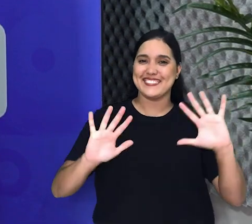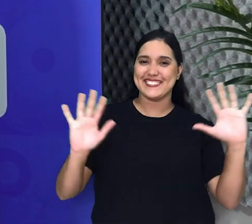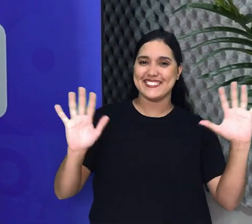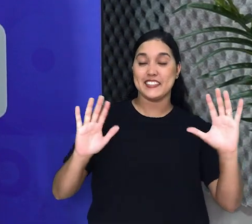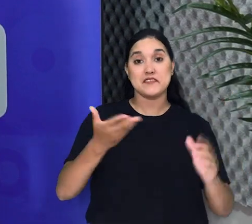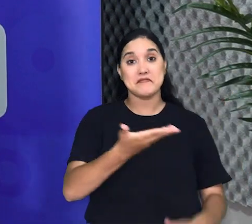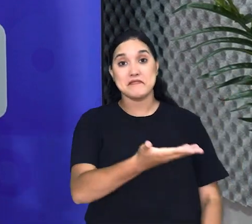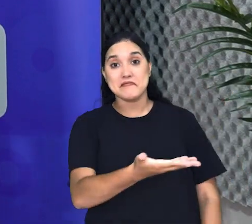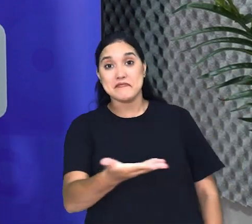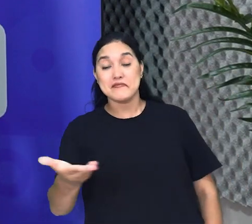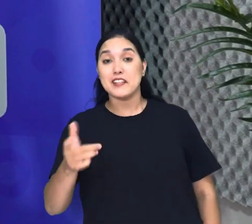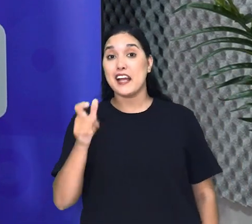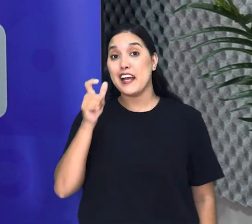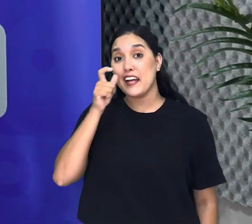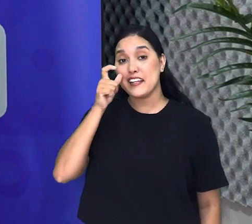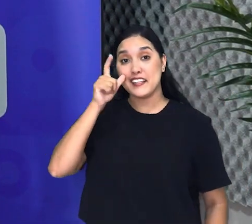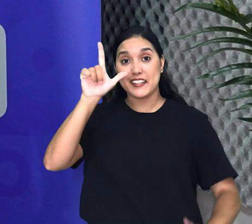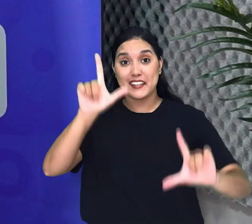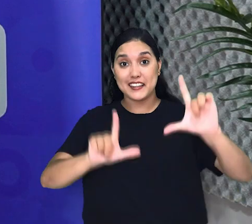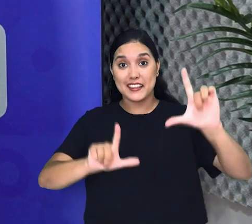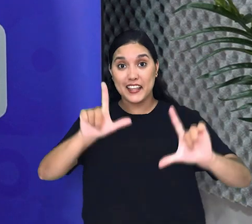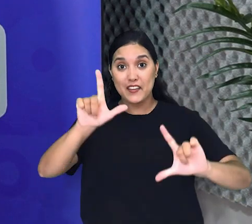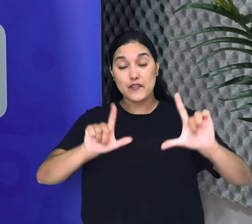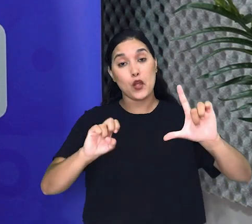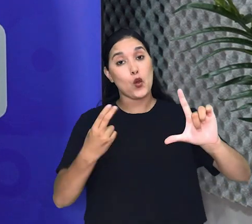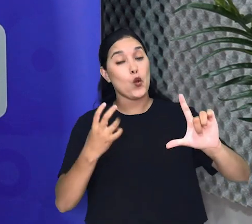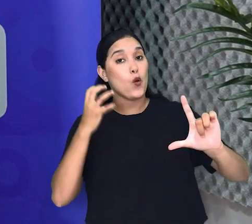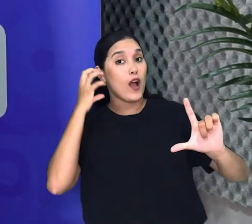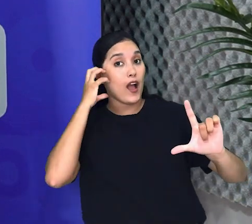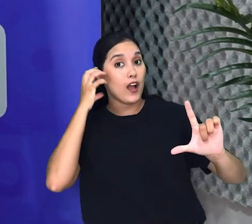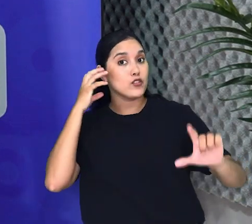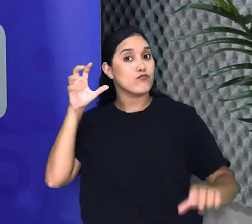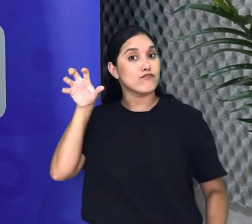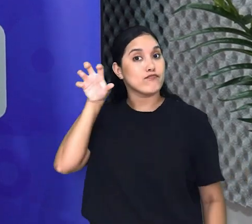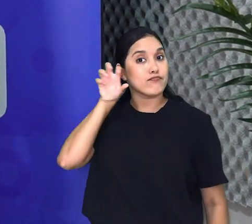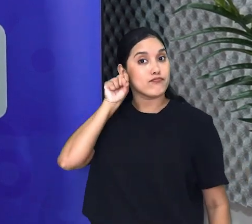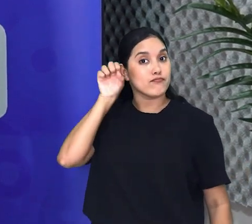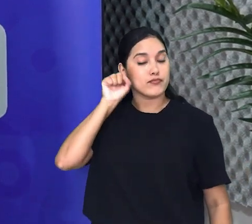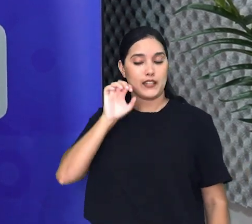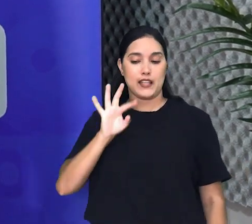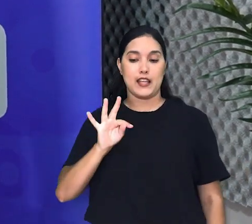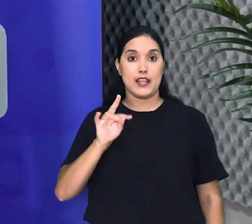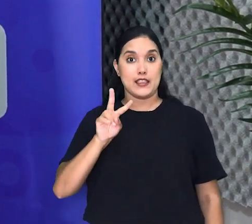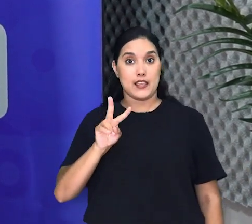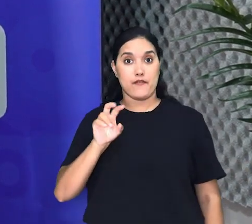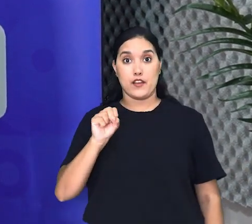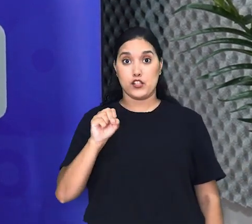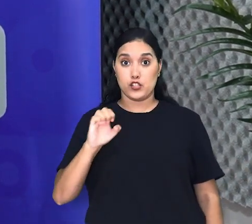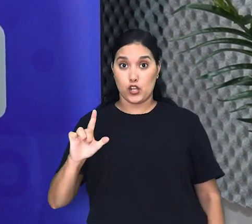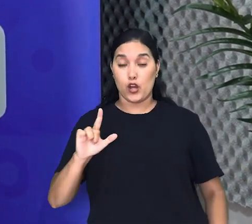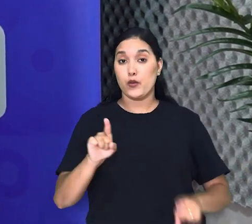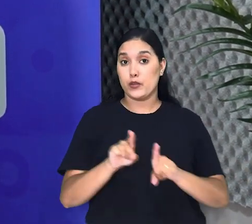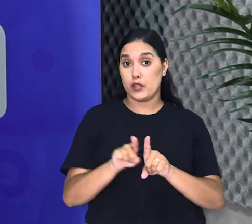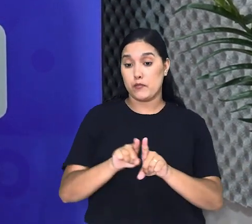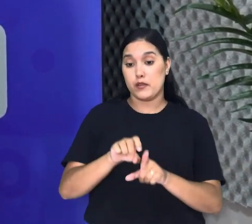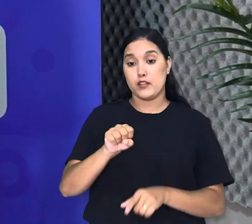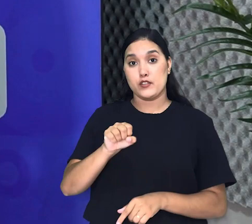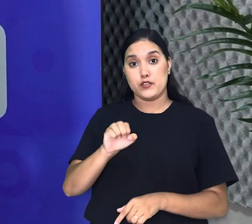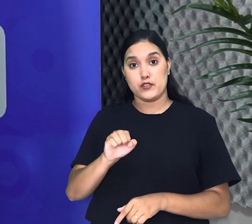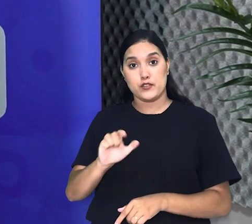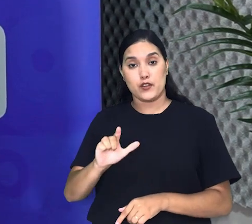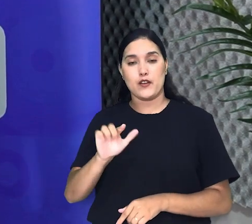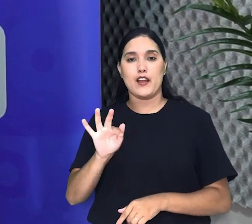Olá, caro ouvintes e telespectadores da TV Sol e da Sol FM. Estamos aqui para mais uma edição do